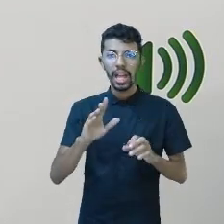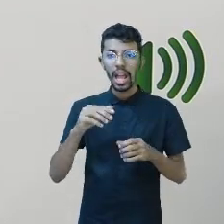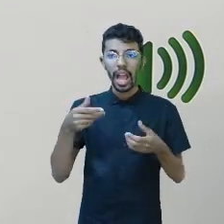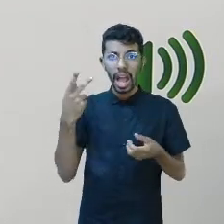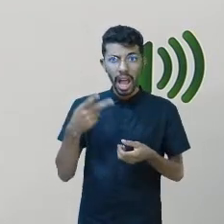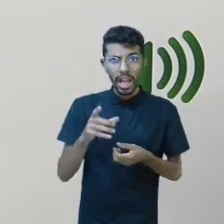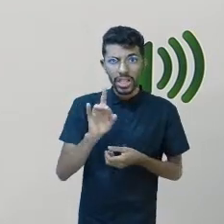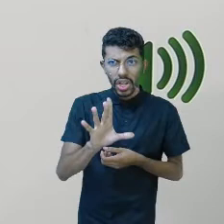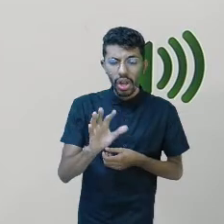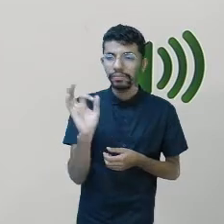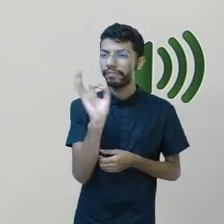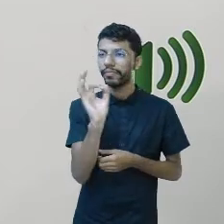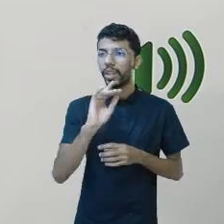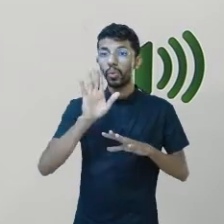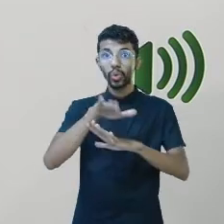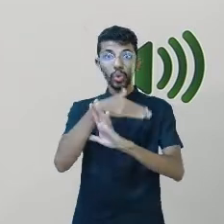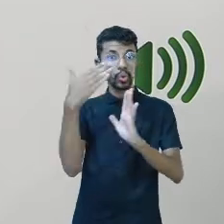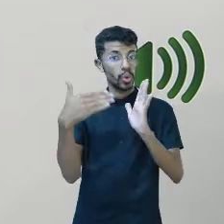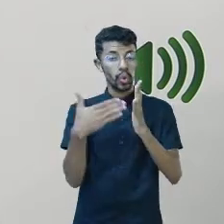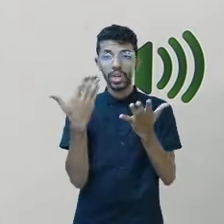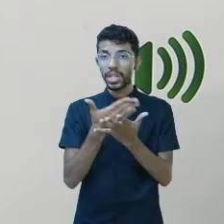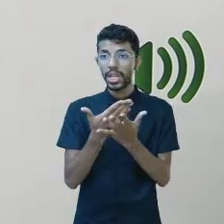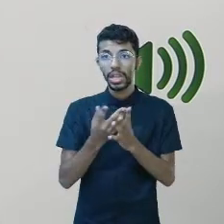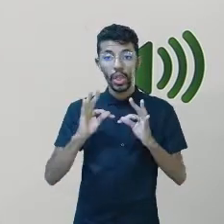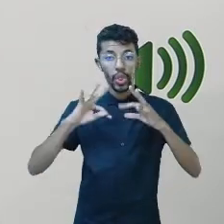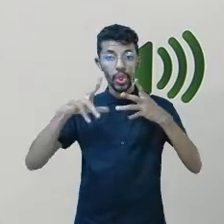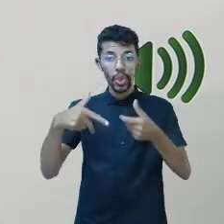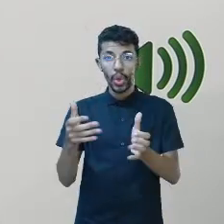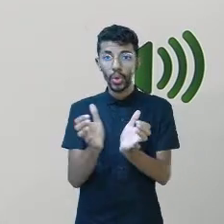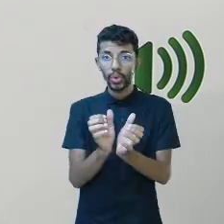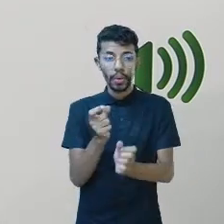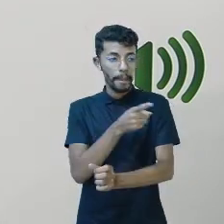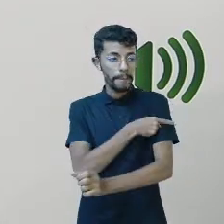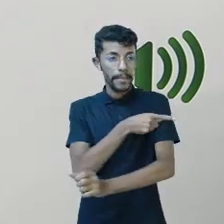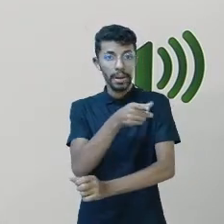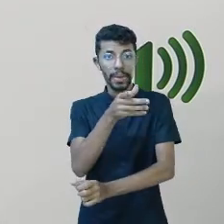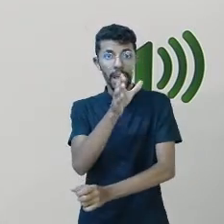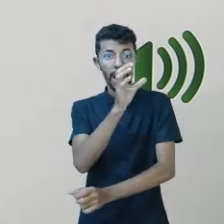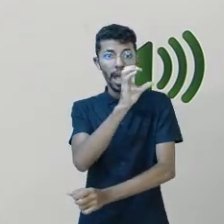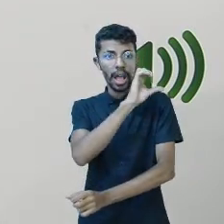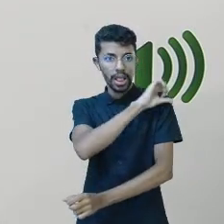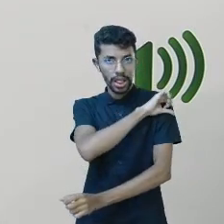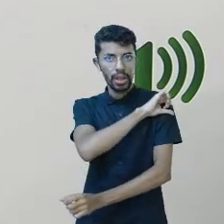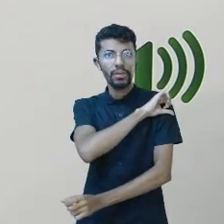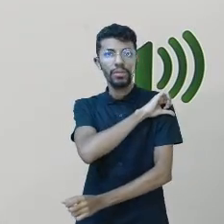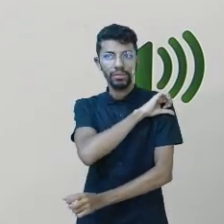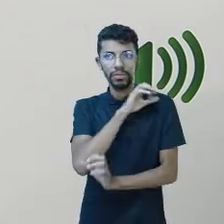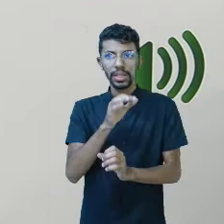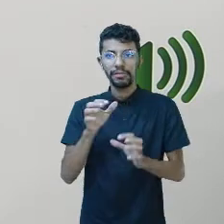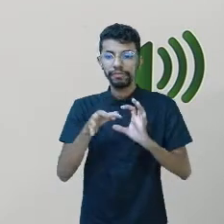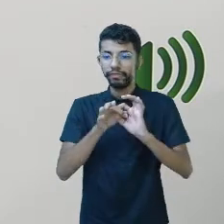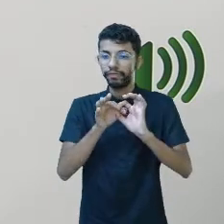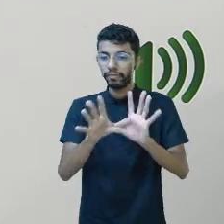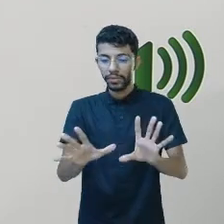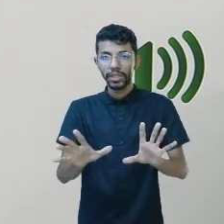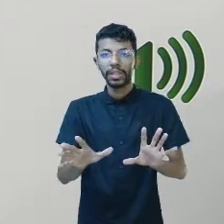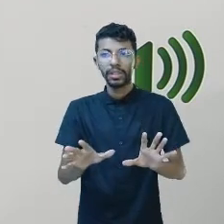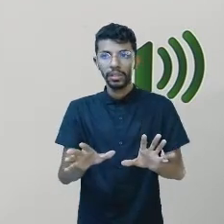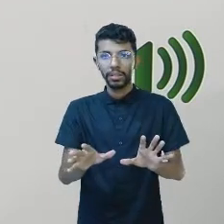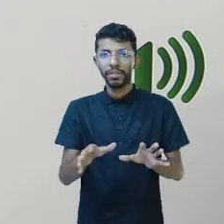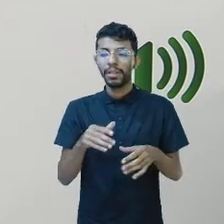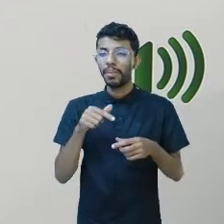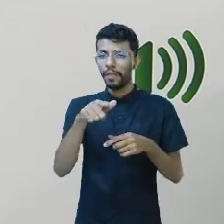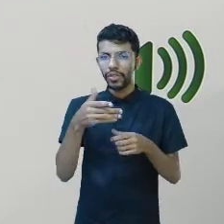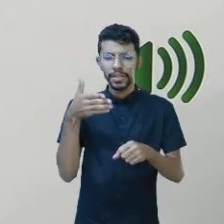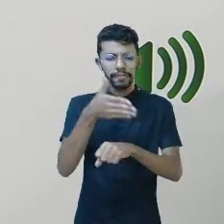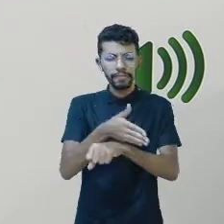tá certo? Todas as aulas de todos os anos, do 1º ao 9º ano, estão lá disponíveis para você acessar